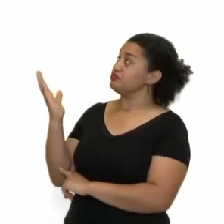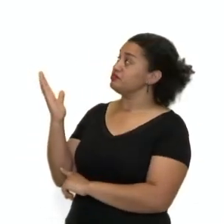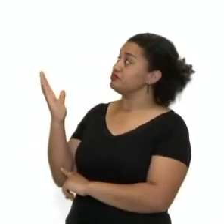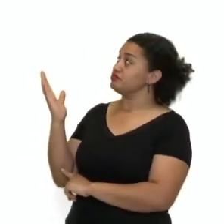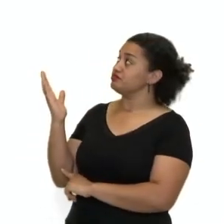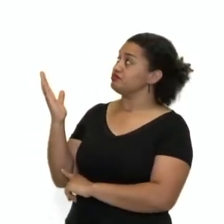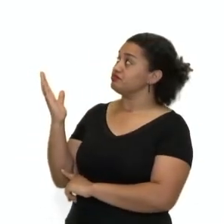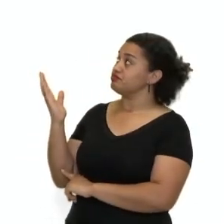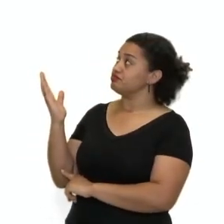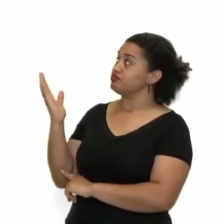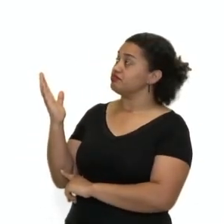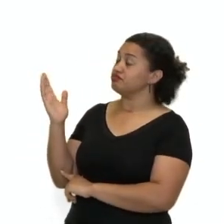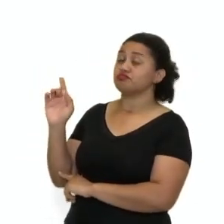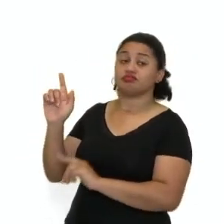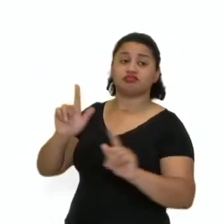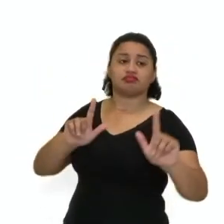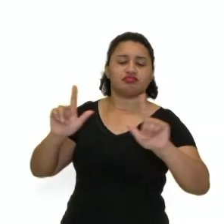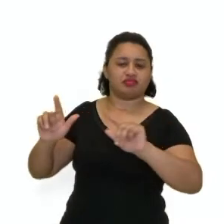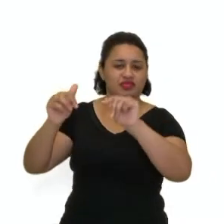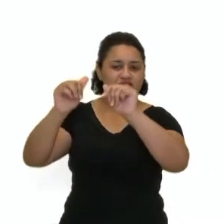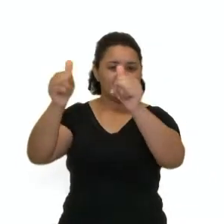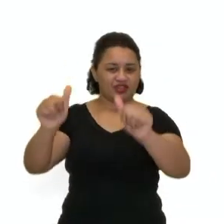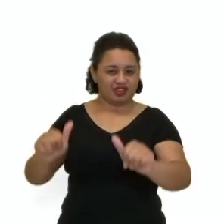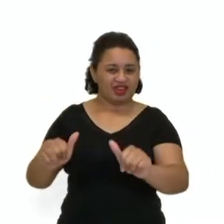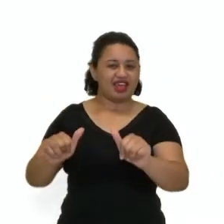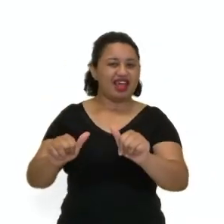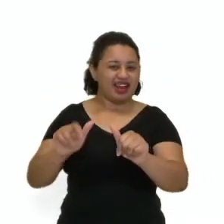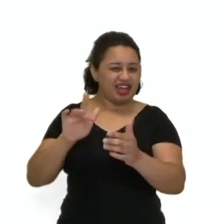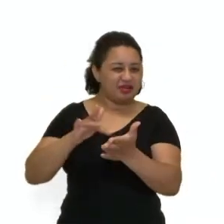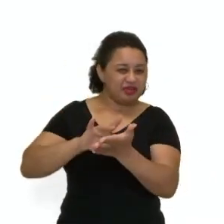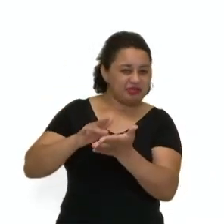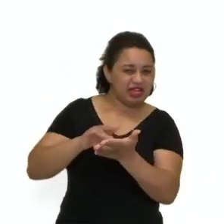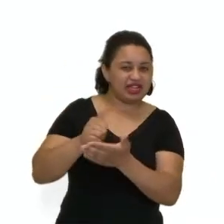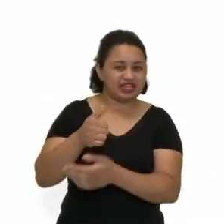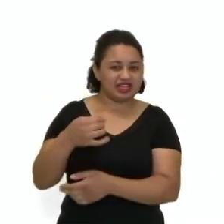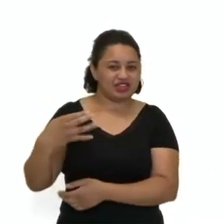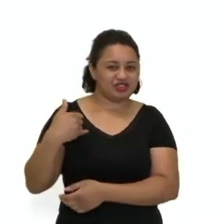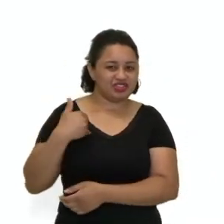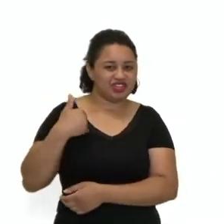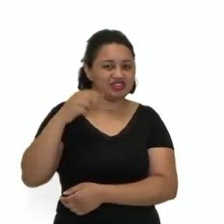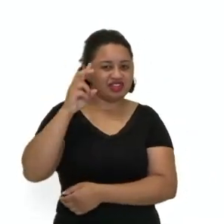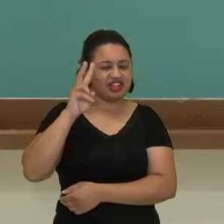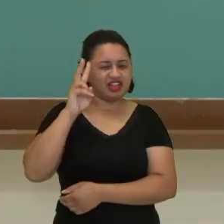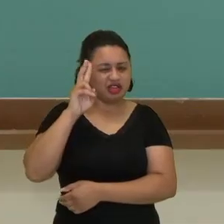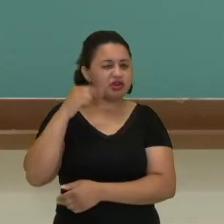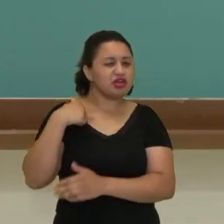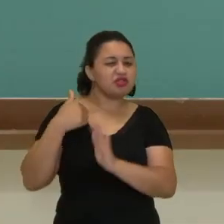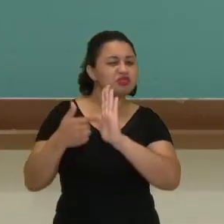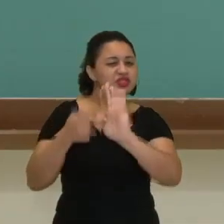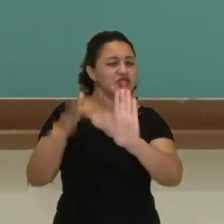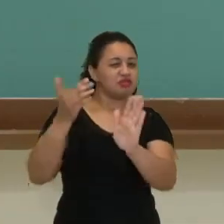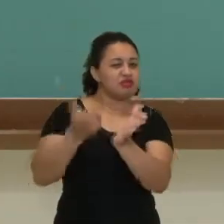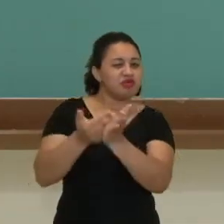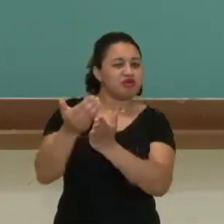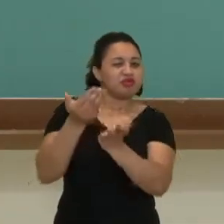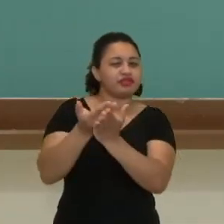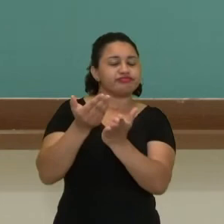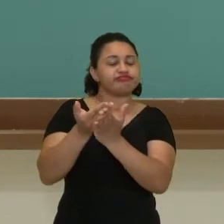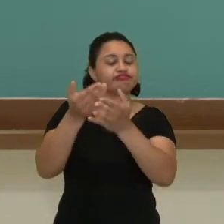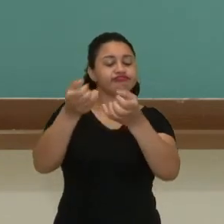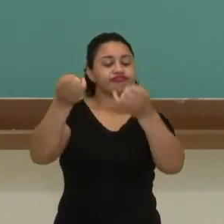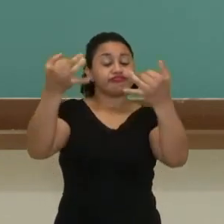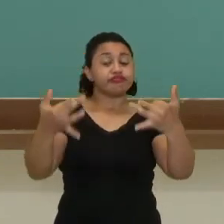bailarina de 14 anos, que eu trouxe no nosso primeiro slide de reflexão, né? Aqui a gente tem que pontuar algumas coisinhas,